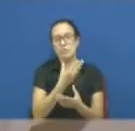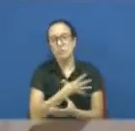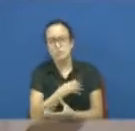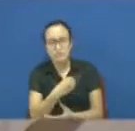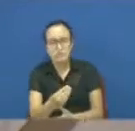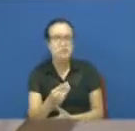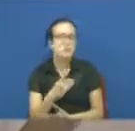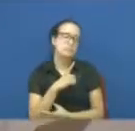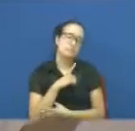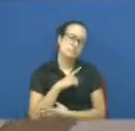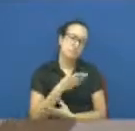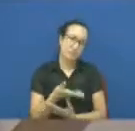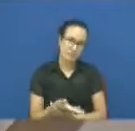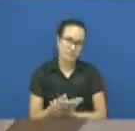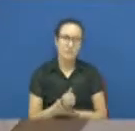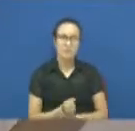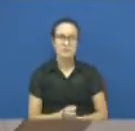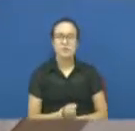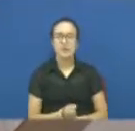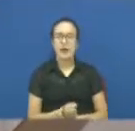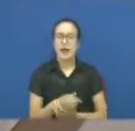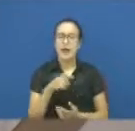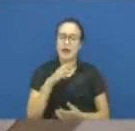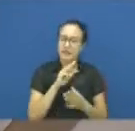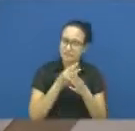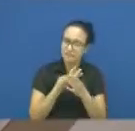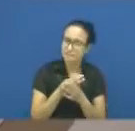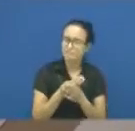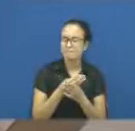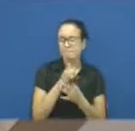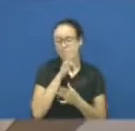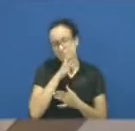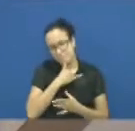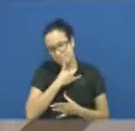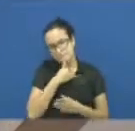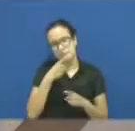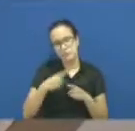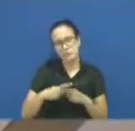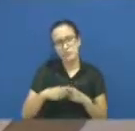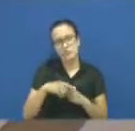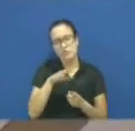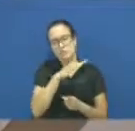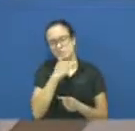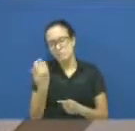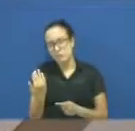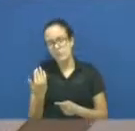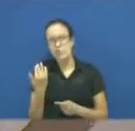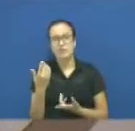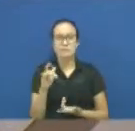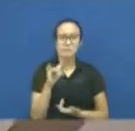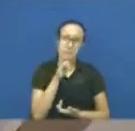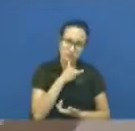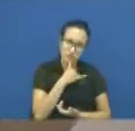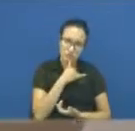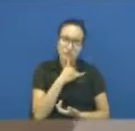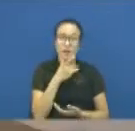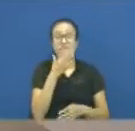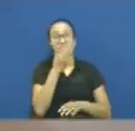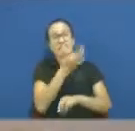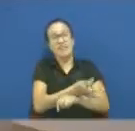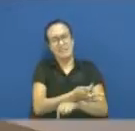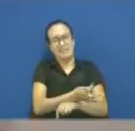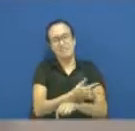e essa casa lamenta a morte desse servidor, com uma morte trágica, quando estava de férias,